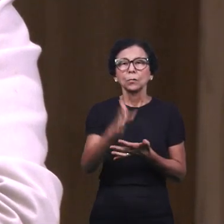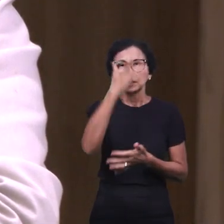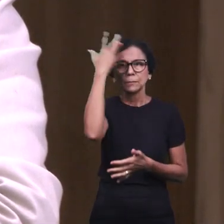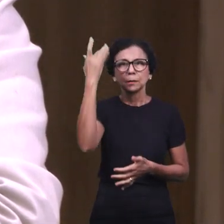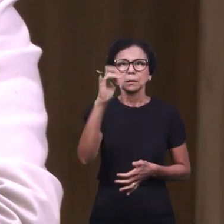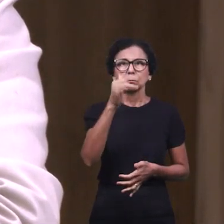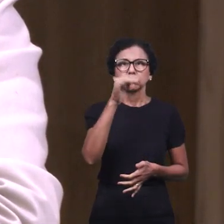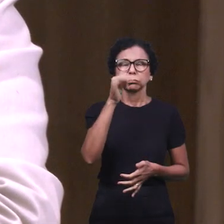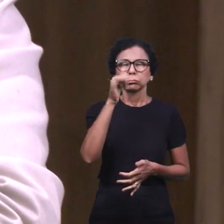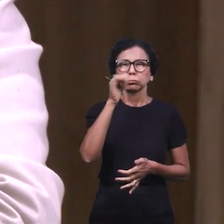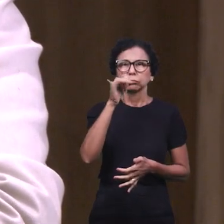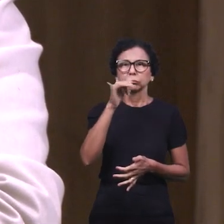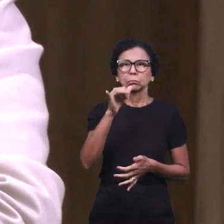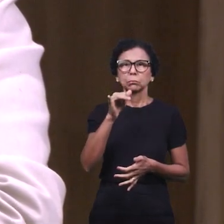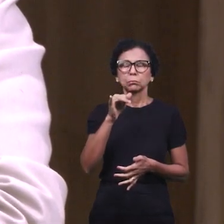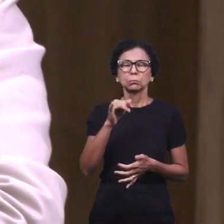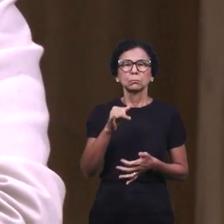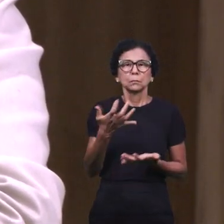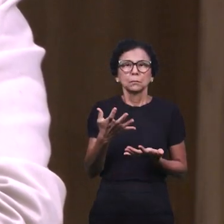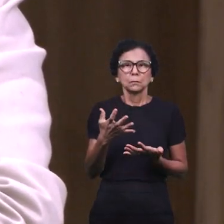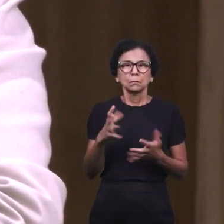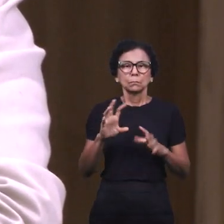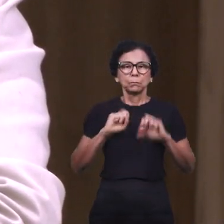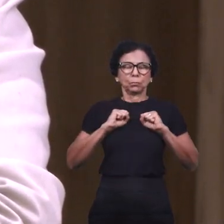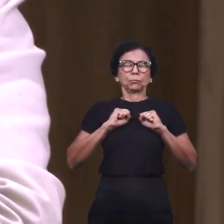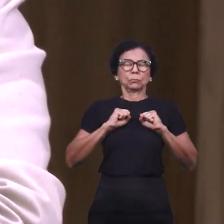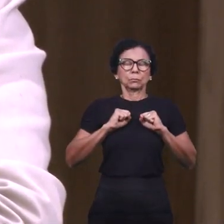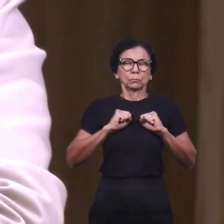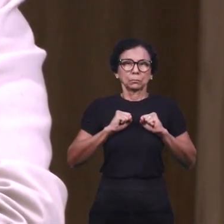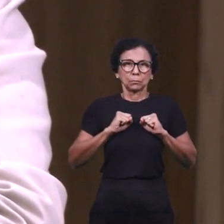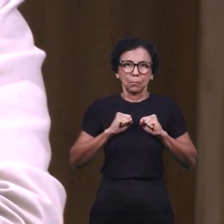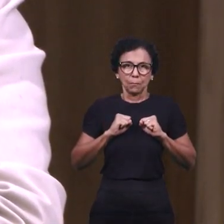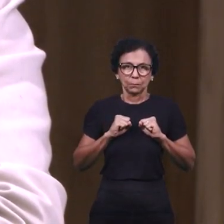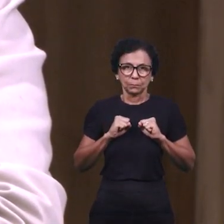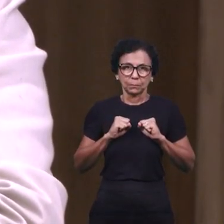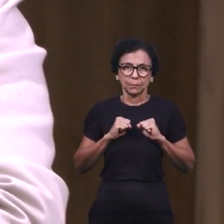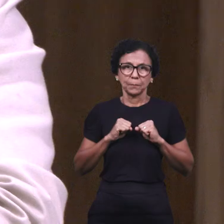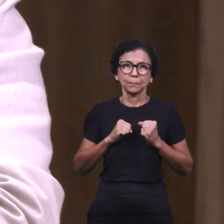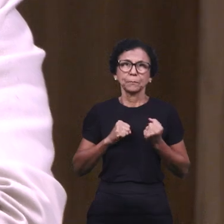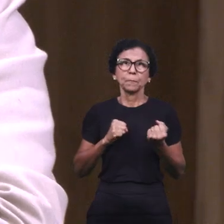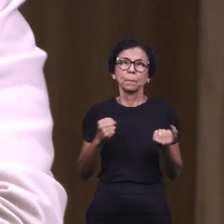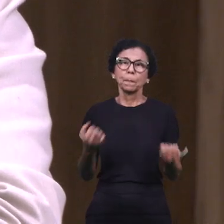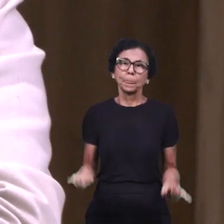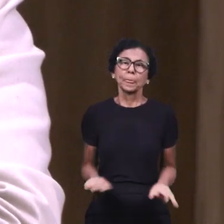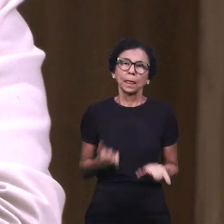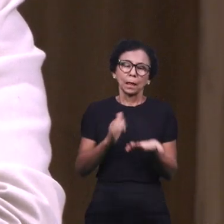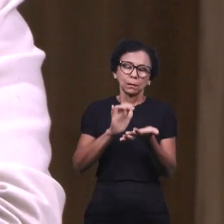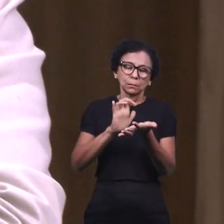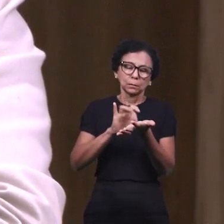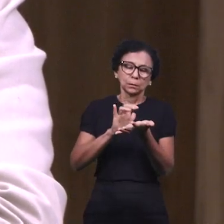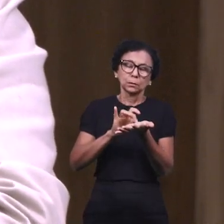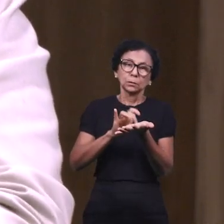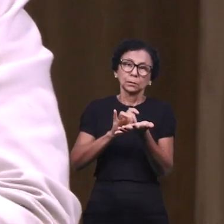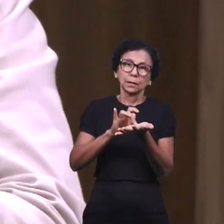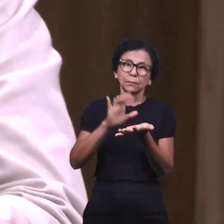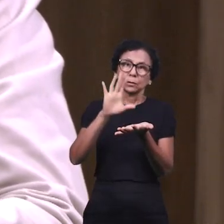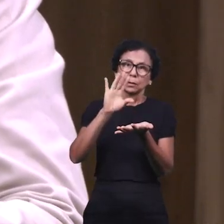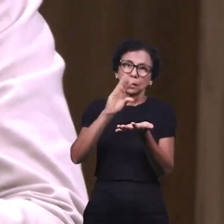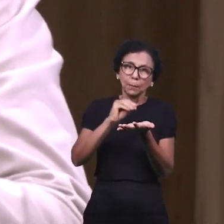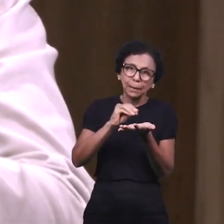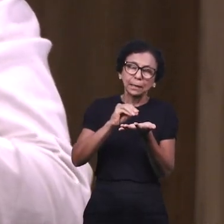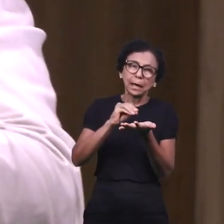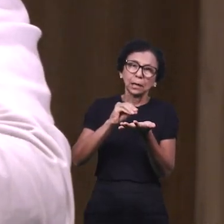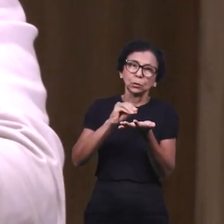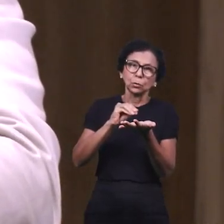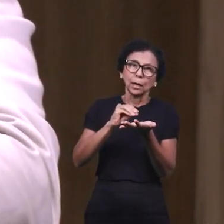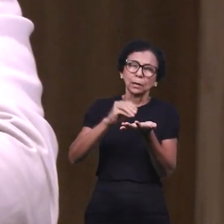no telégrafo. Há telégrafos que estavam desligados e começaram a funcionar só com a indução elétrica. Então, quando a tempestade